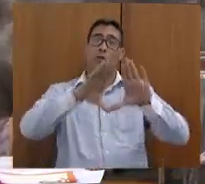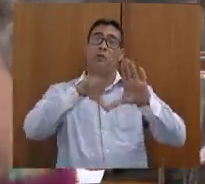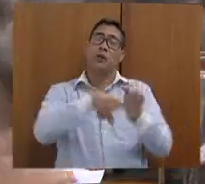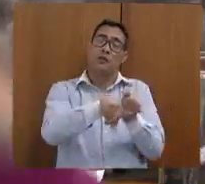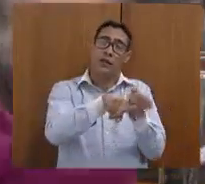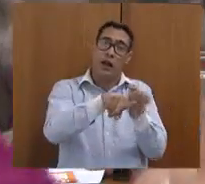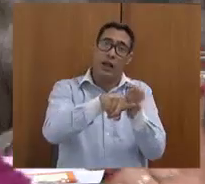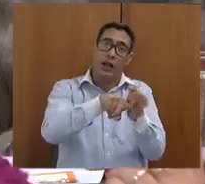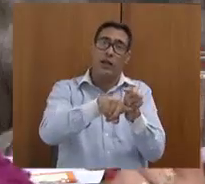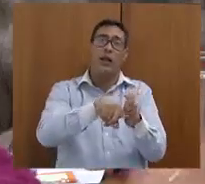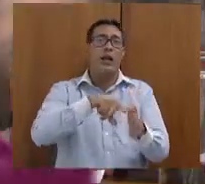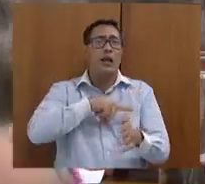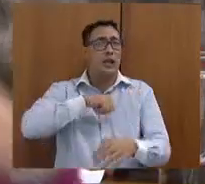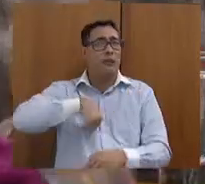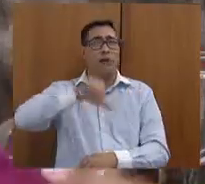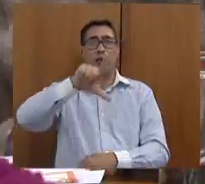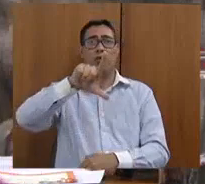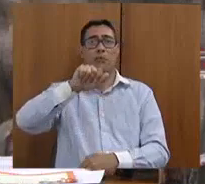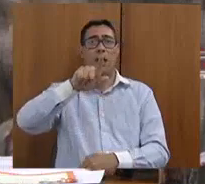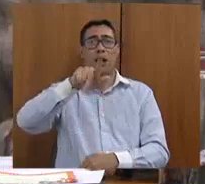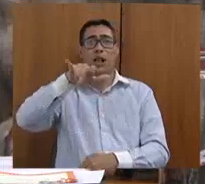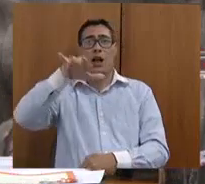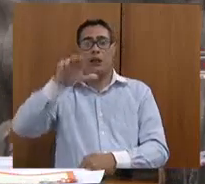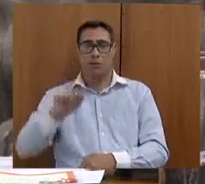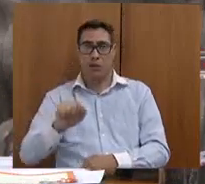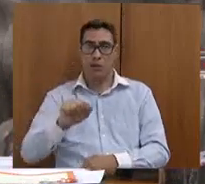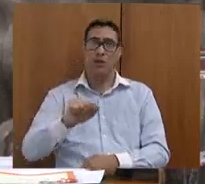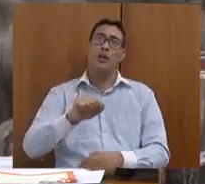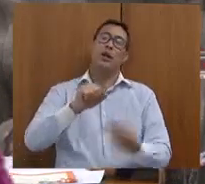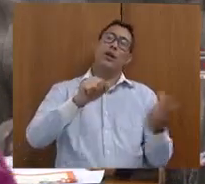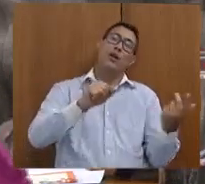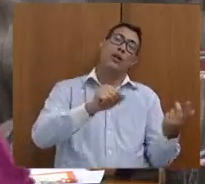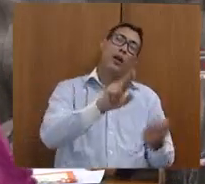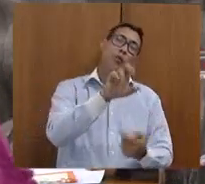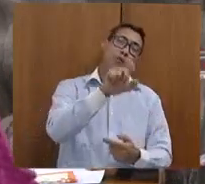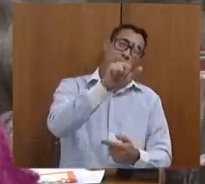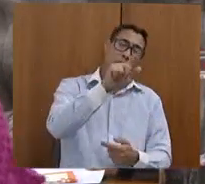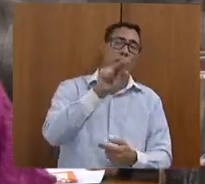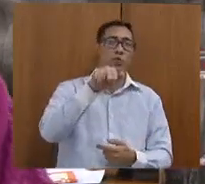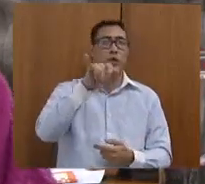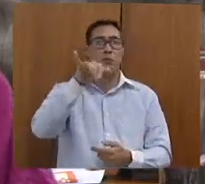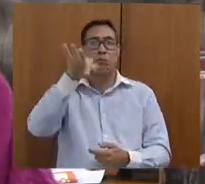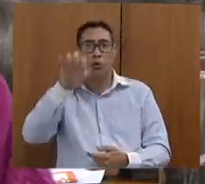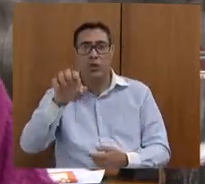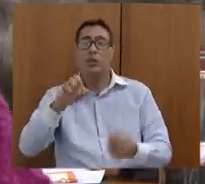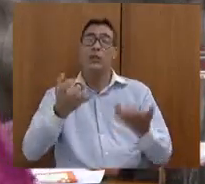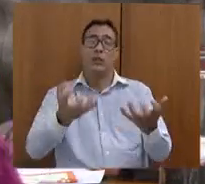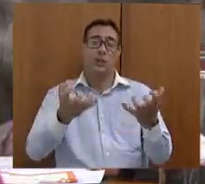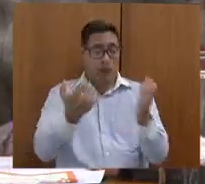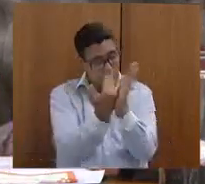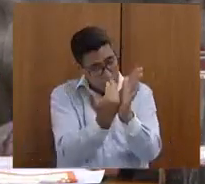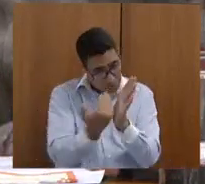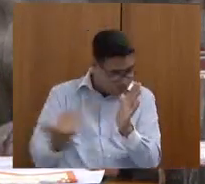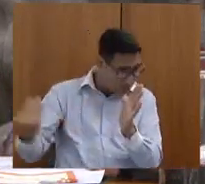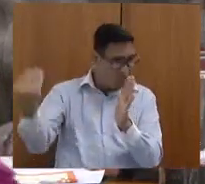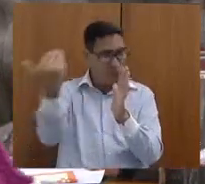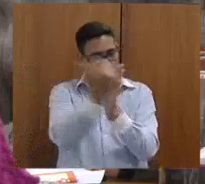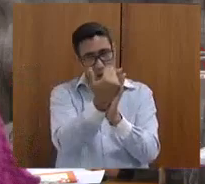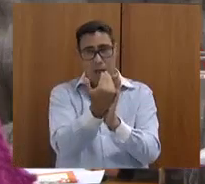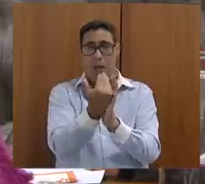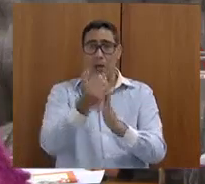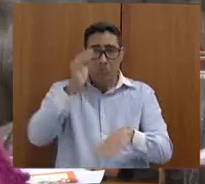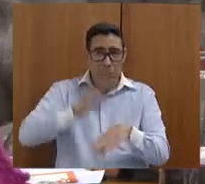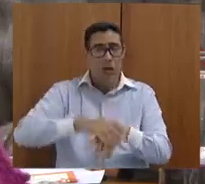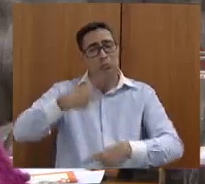tenhamos mais do que uma lâmina sobre a weng e sobre a unimontes não é muito importante que nós avancemos em mais políticas